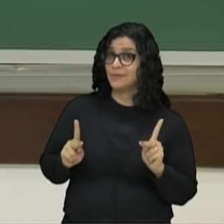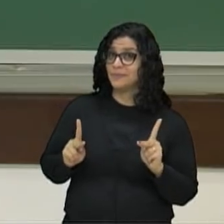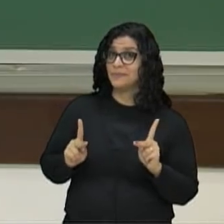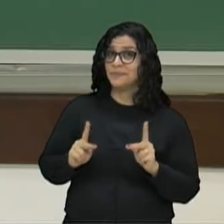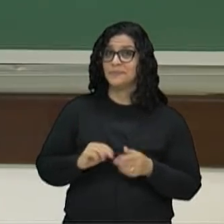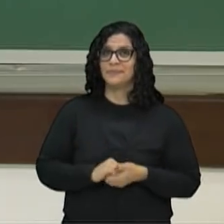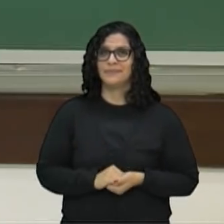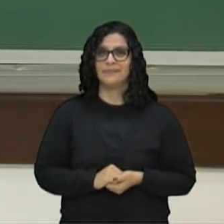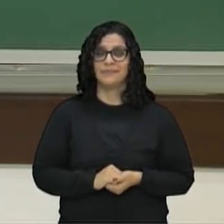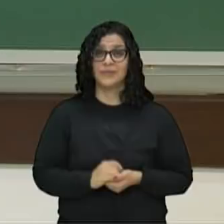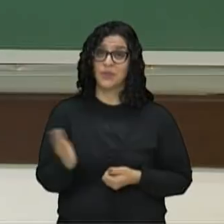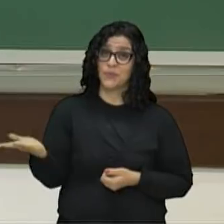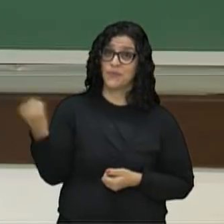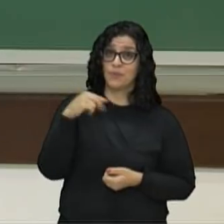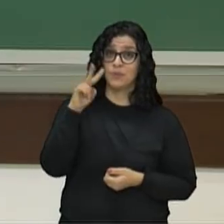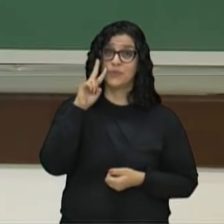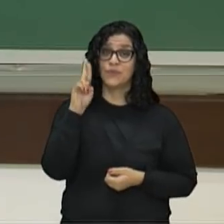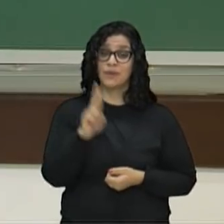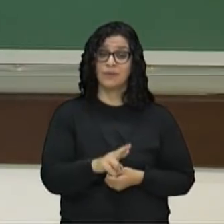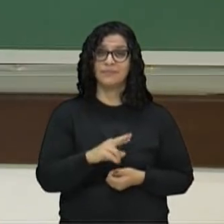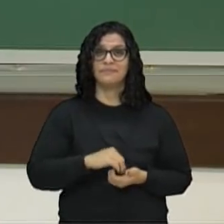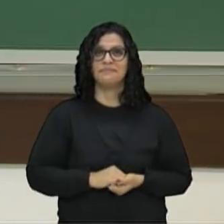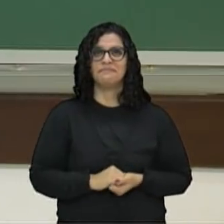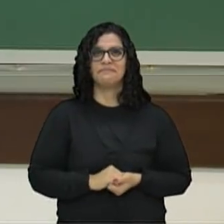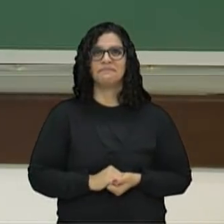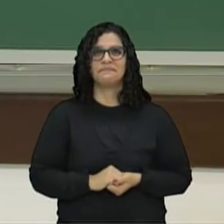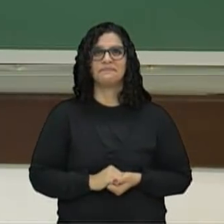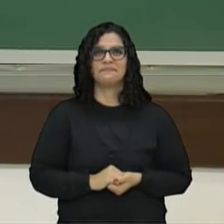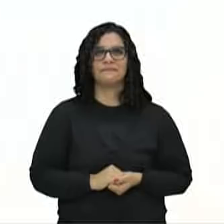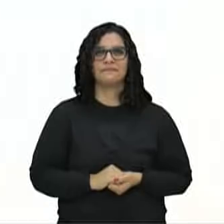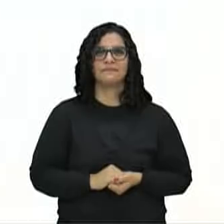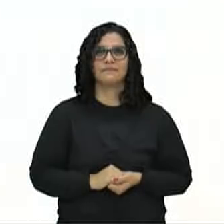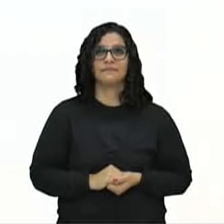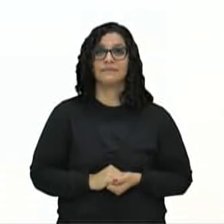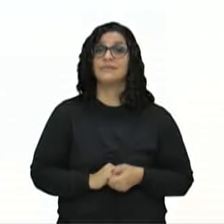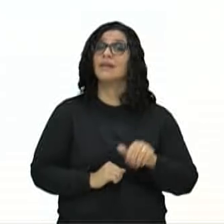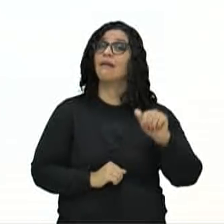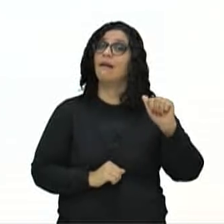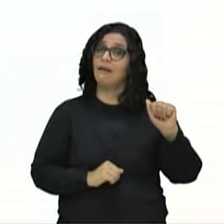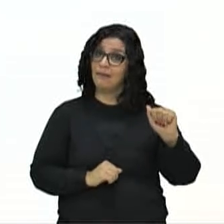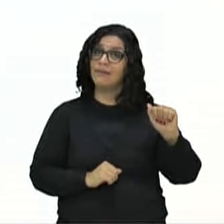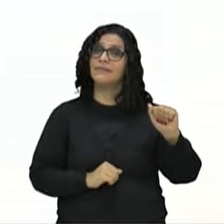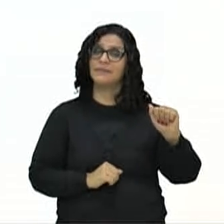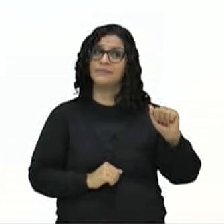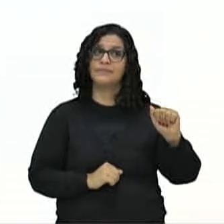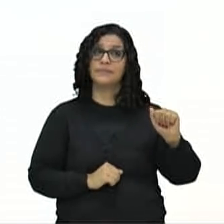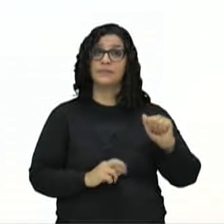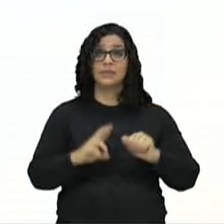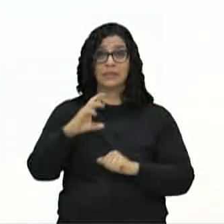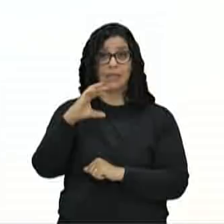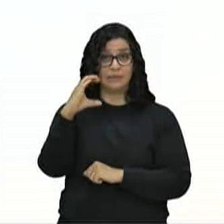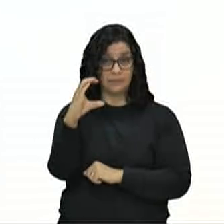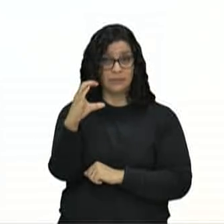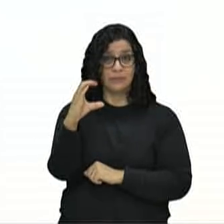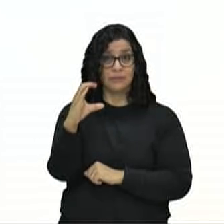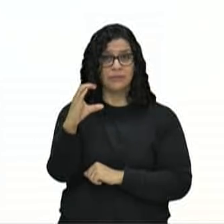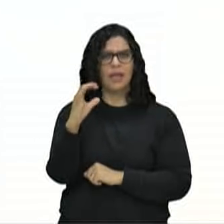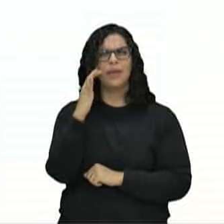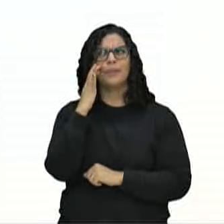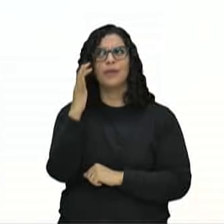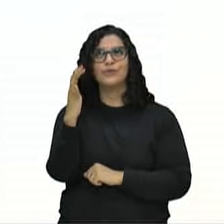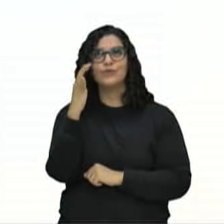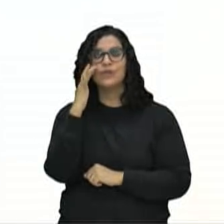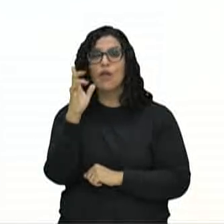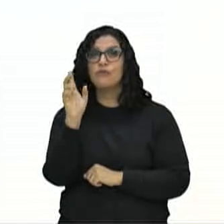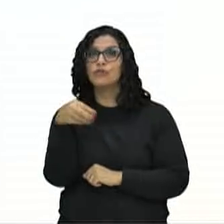Ok. Vamos lá para a resposta? Letra A. Cruzoé pensou